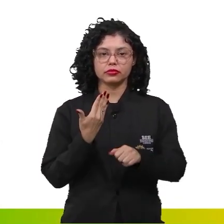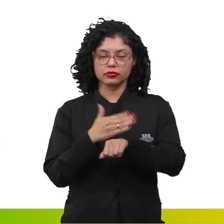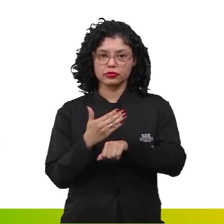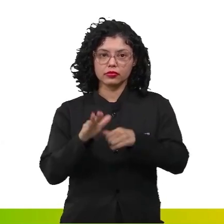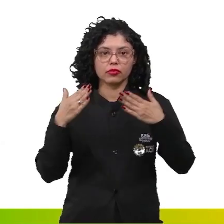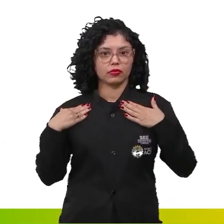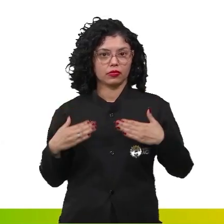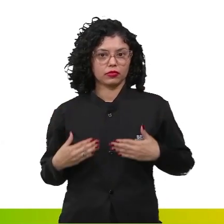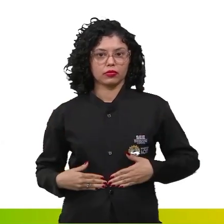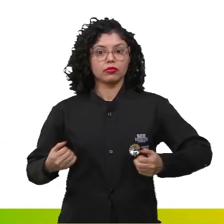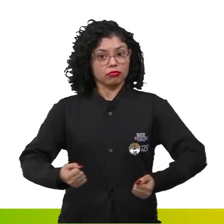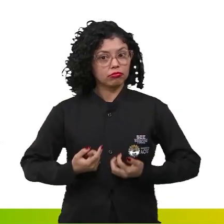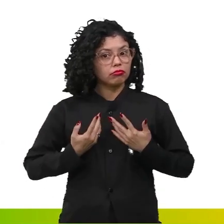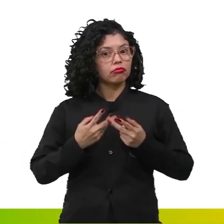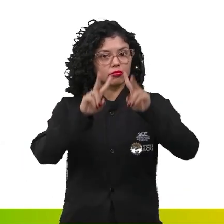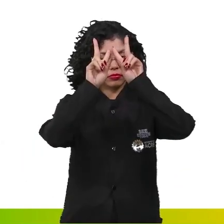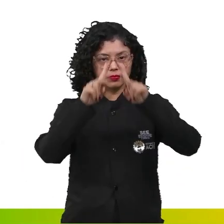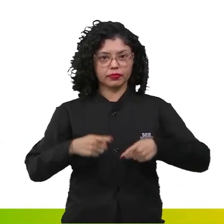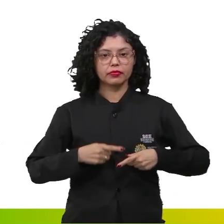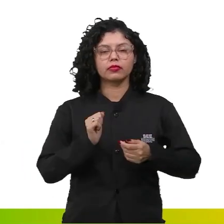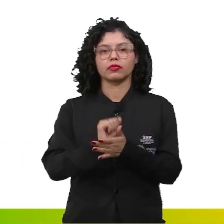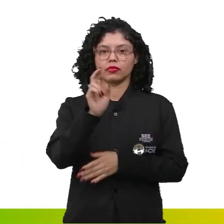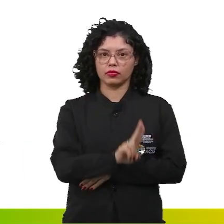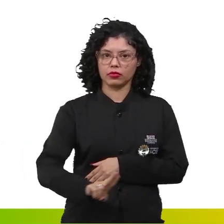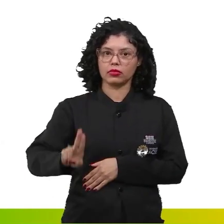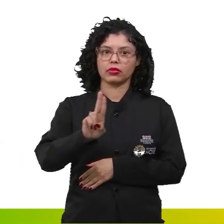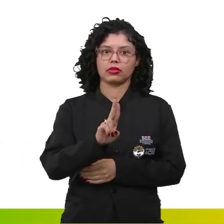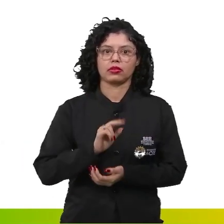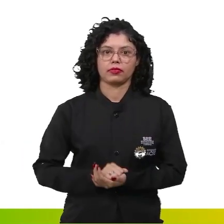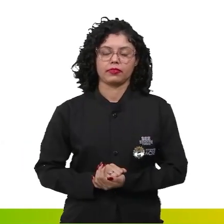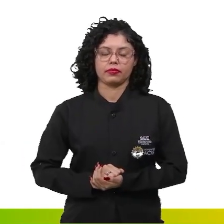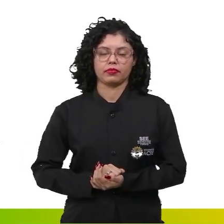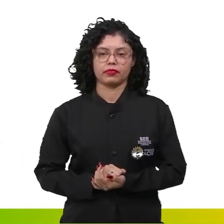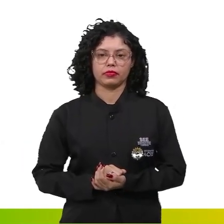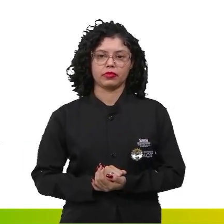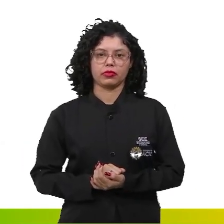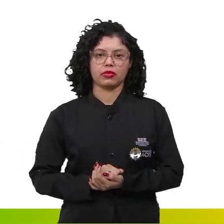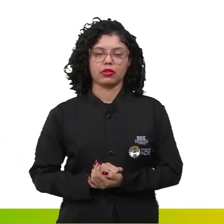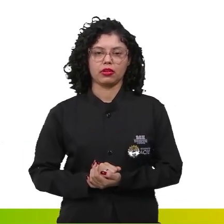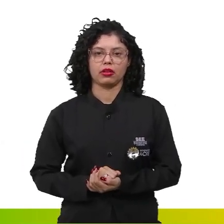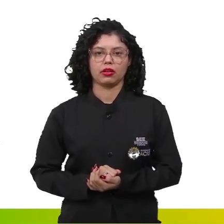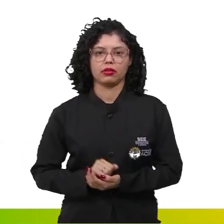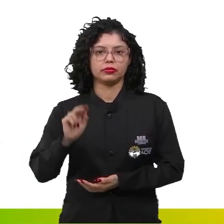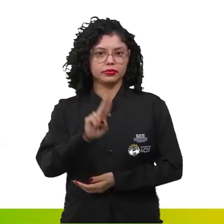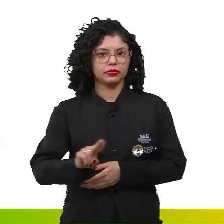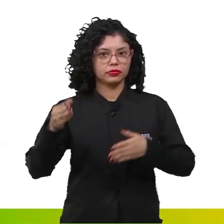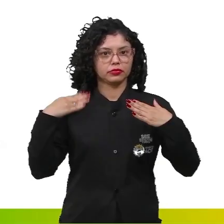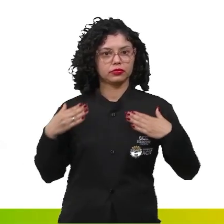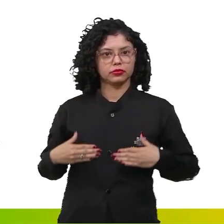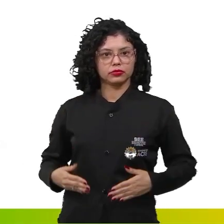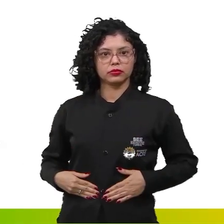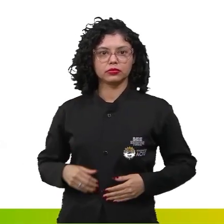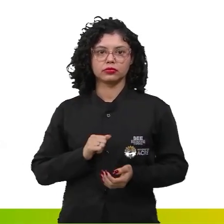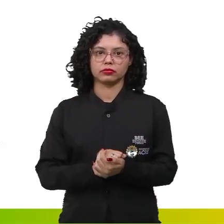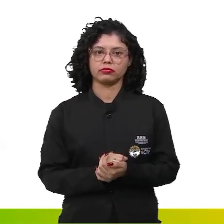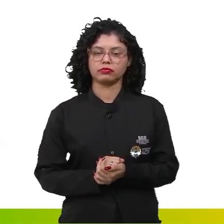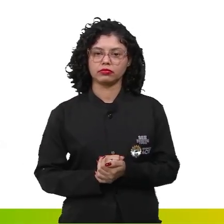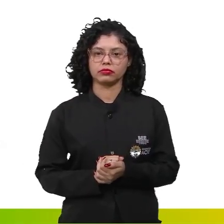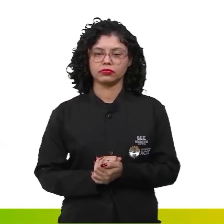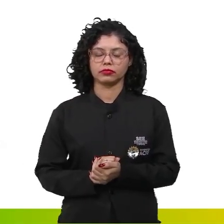Práticas corporais são manifestações humanas, vamos grifar, manifestações humanas, que utilizam o